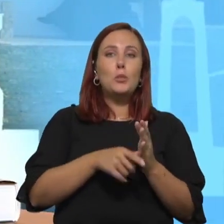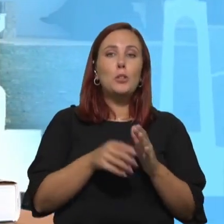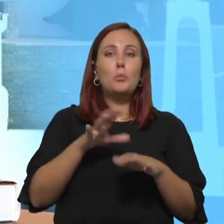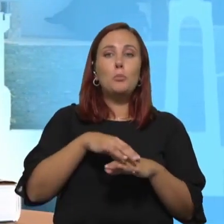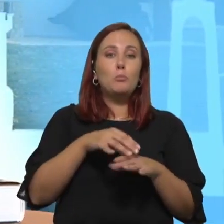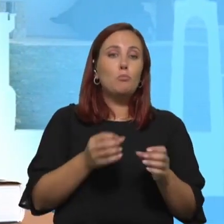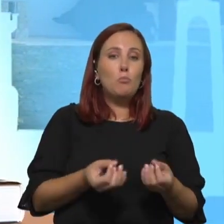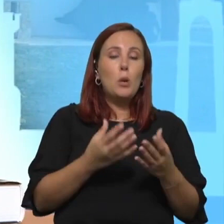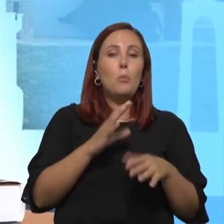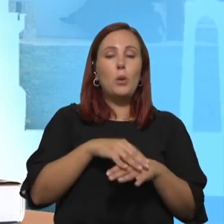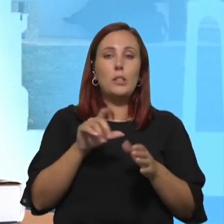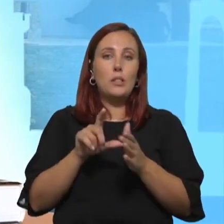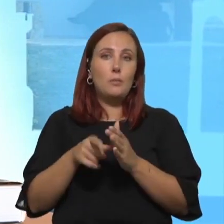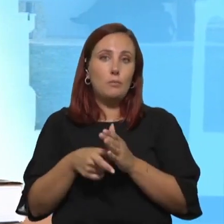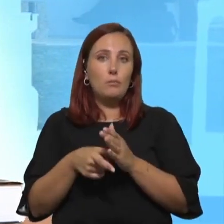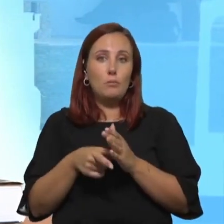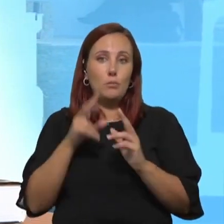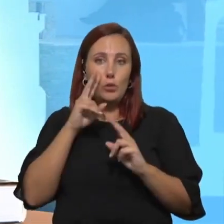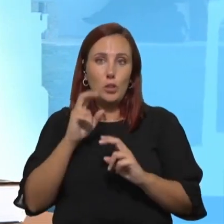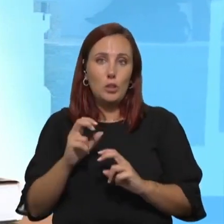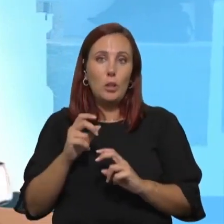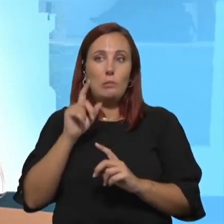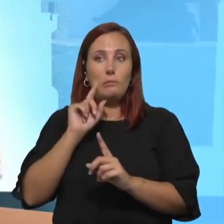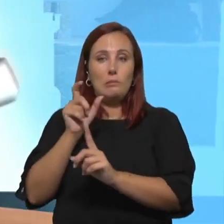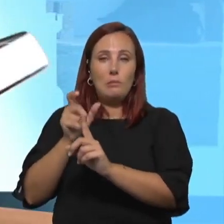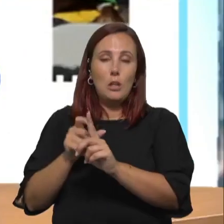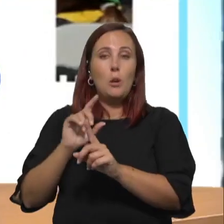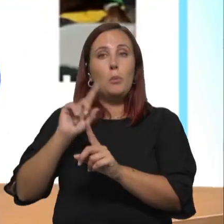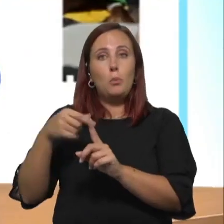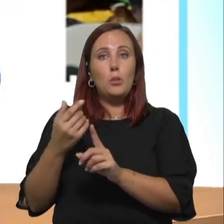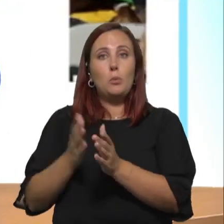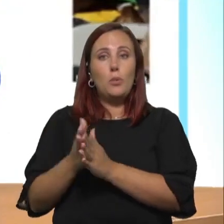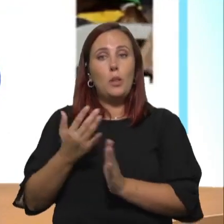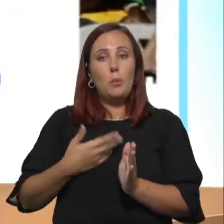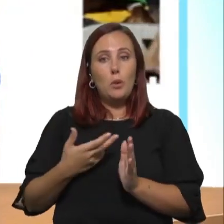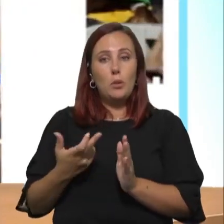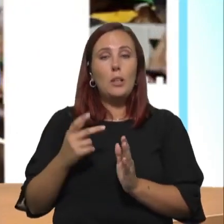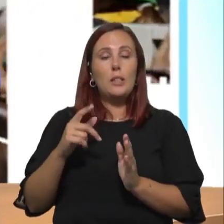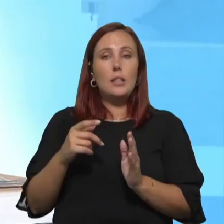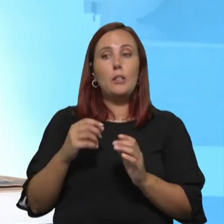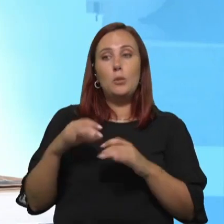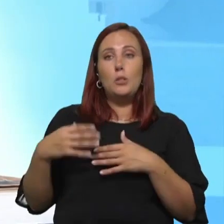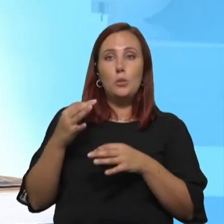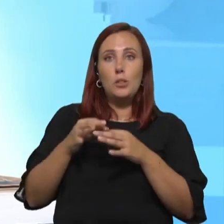investigação que foi a investigação da Eugénia para doutoramento e que está neste volume, também que foi apresentado no início de setembro, que já vamos